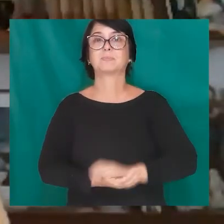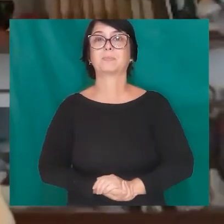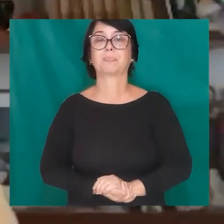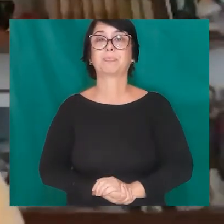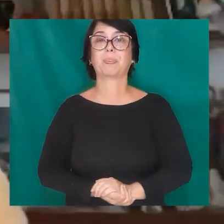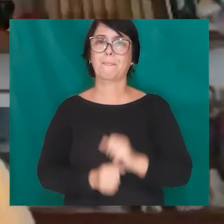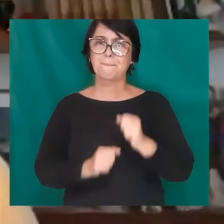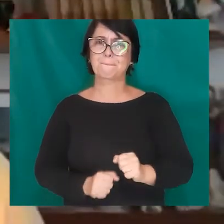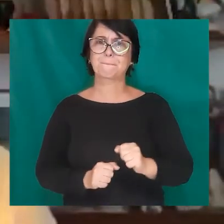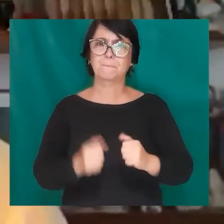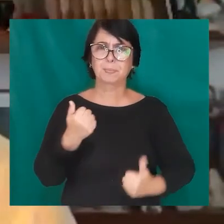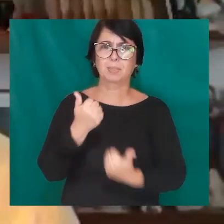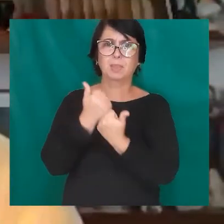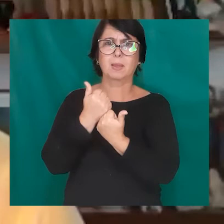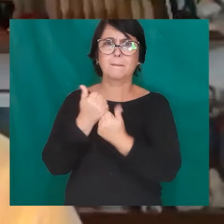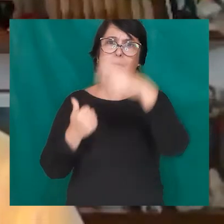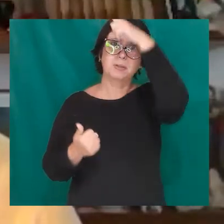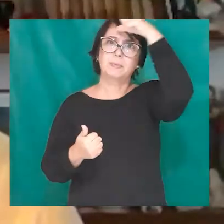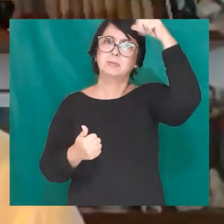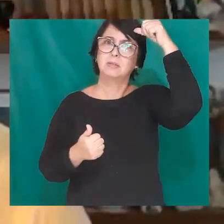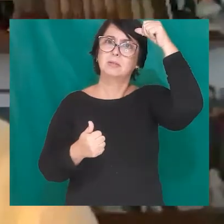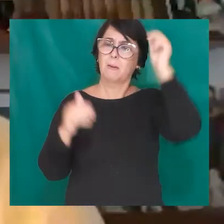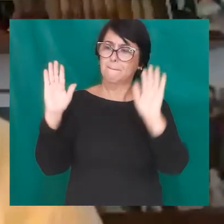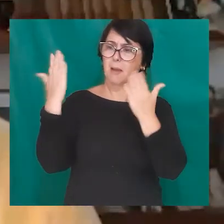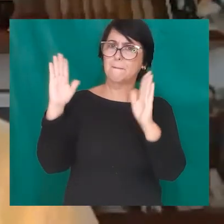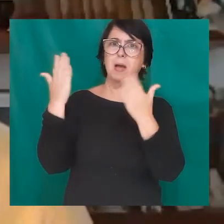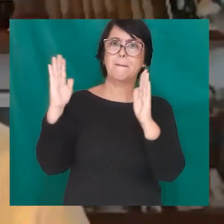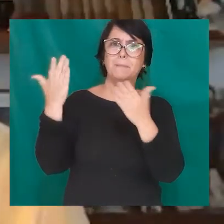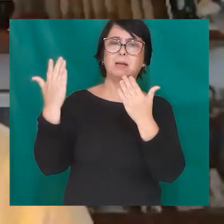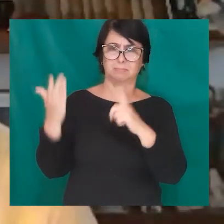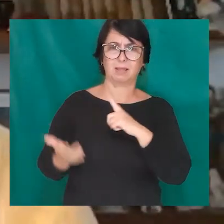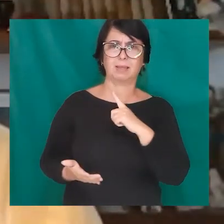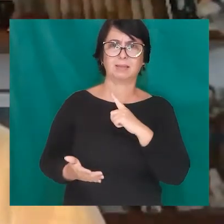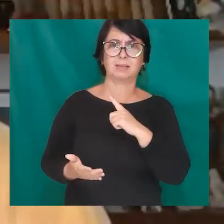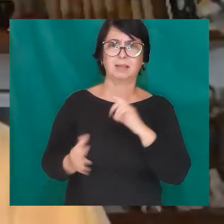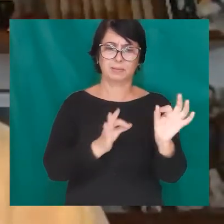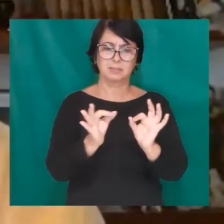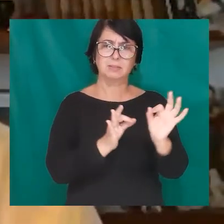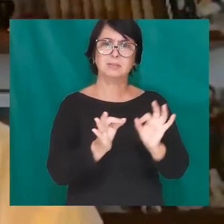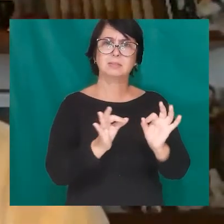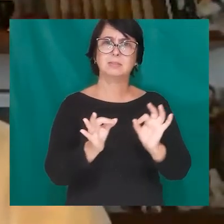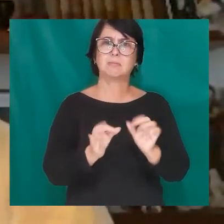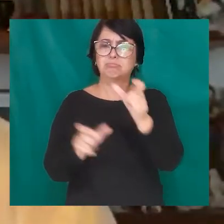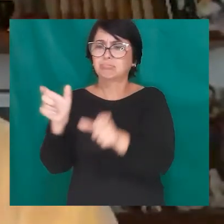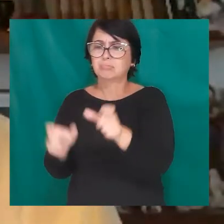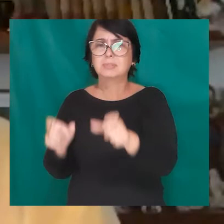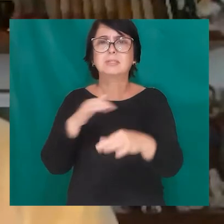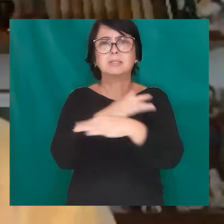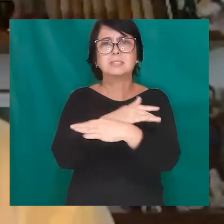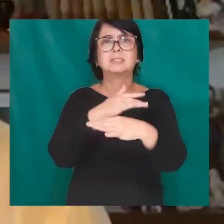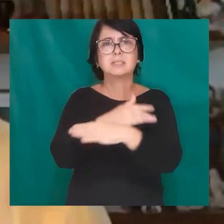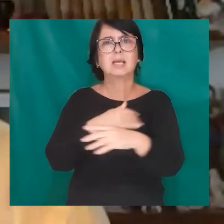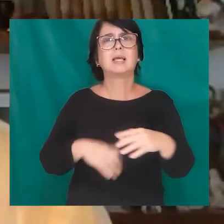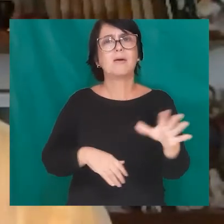público também? Vocês têm apoio, têm esse tipo de estímulo? Porque é um projeto que deveria ser abraçado por cada cidade,